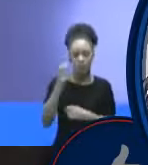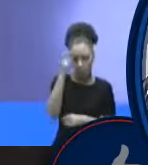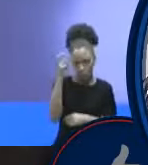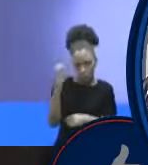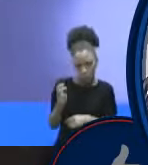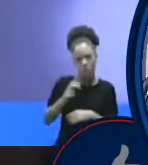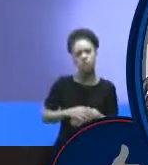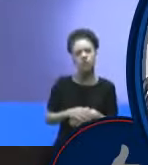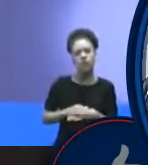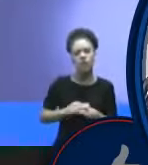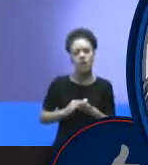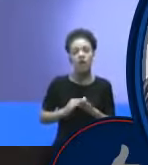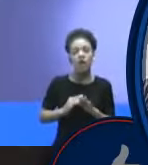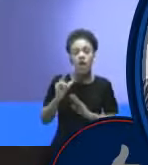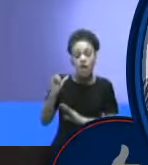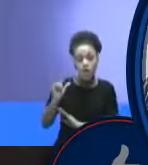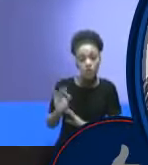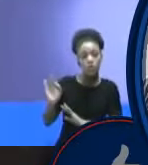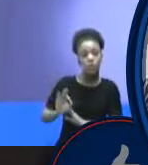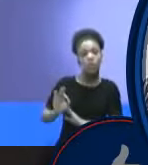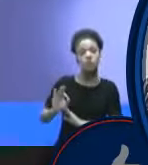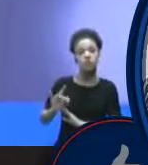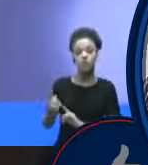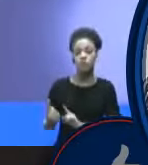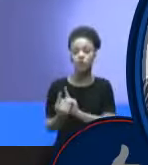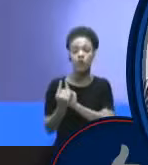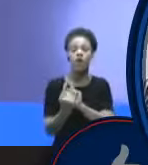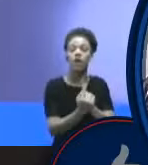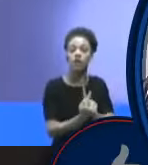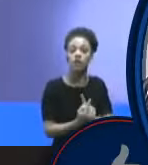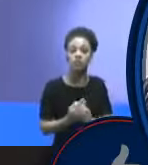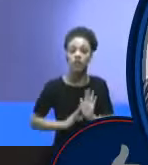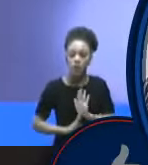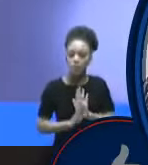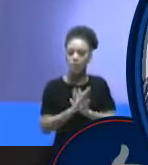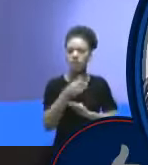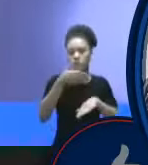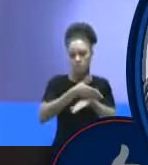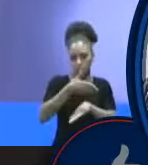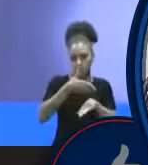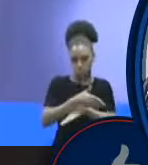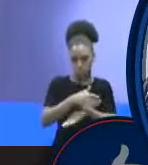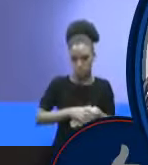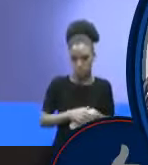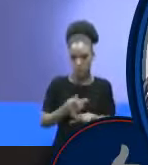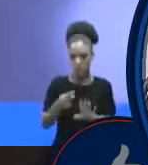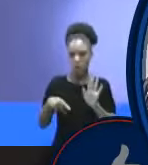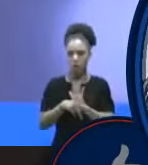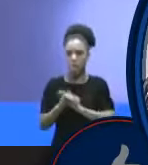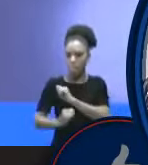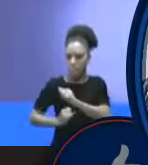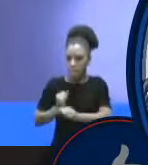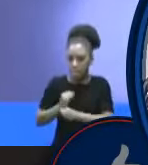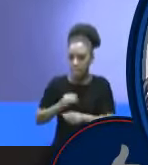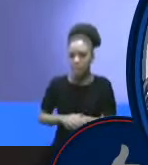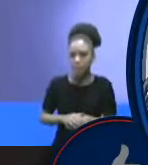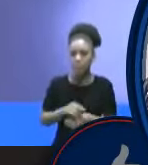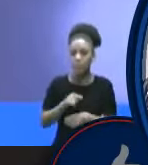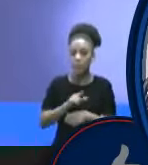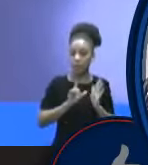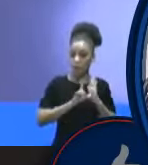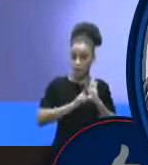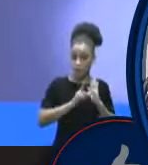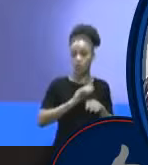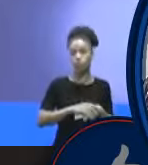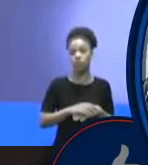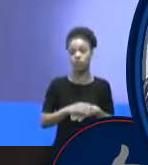inteligente, nós reduzimos o custo de aquisição por cliente e aumentamos a participação dos canais proprietários. O canal loja